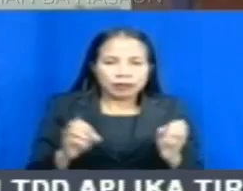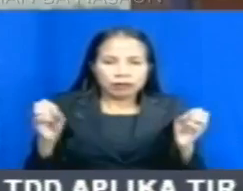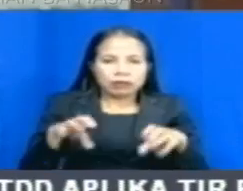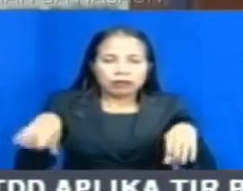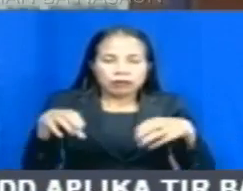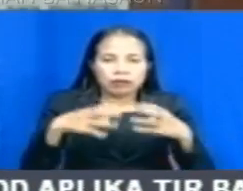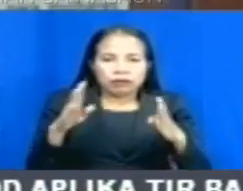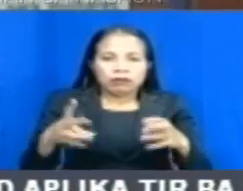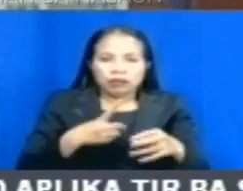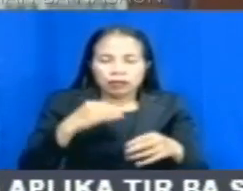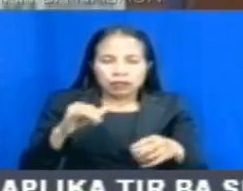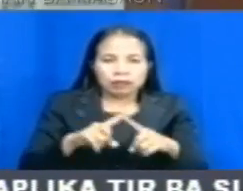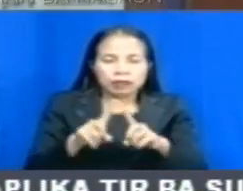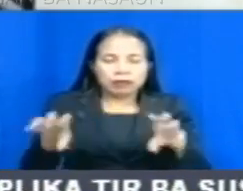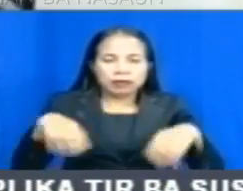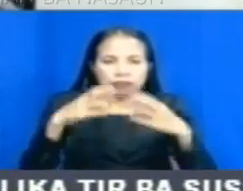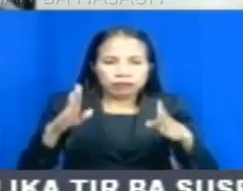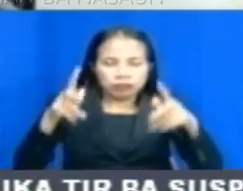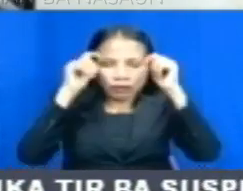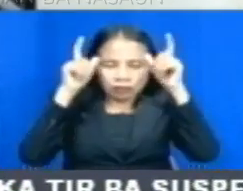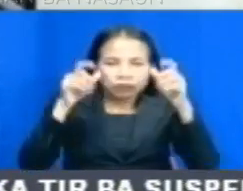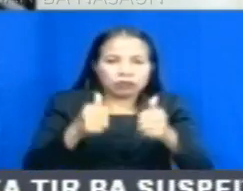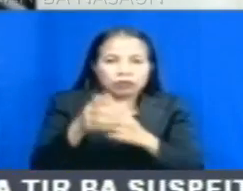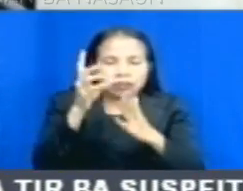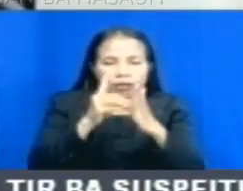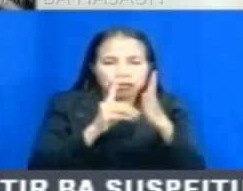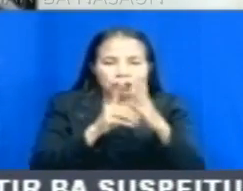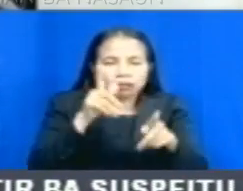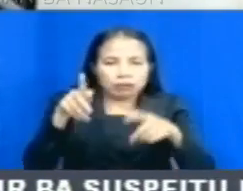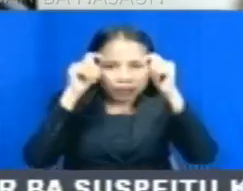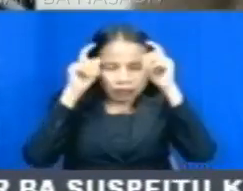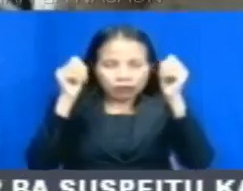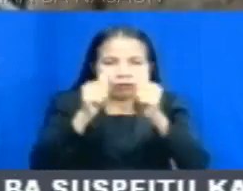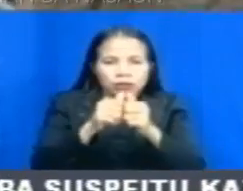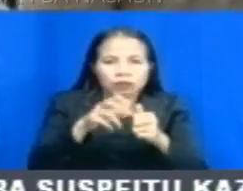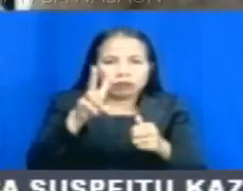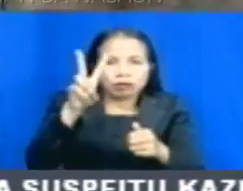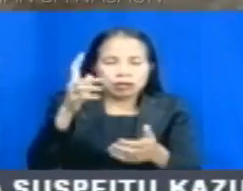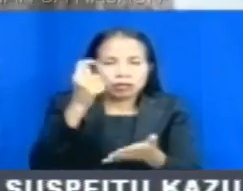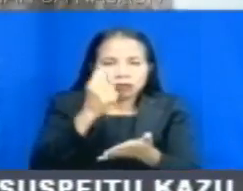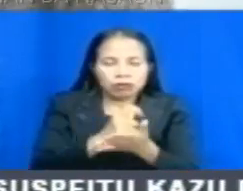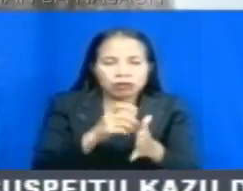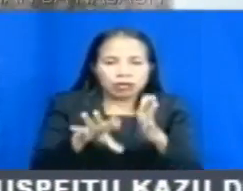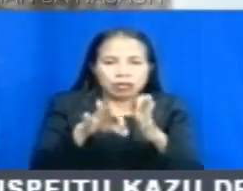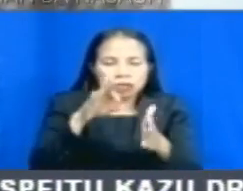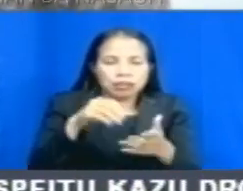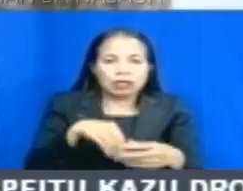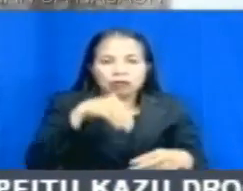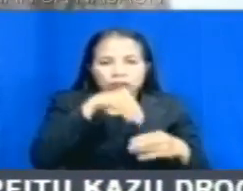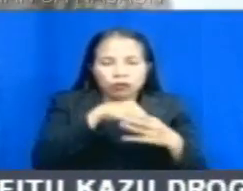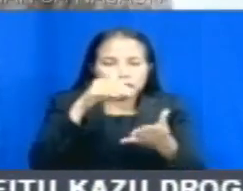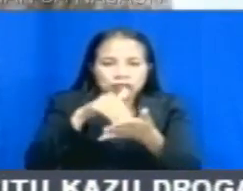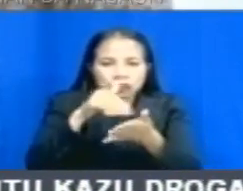dele, funcionário Timor-Leste. Tuir dados, cidadão Timor-Uang na Inrihun Rua Resin, makhetan ona bolsa estudo